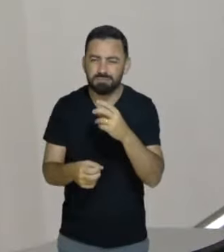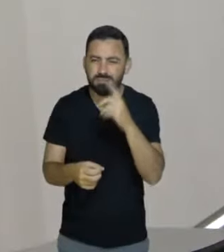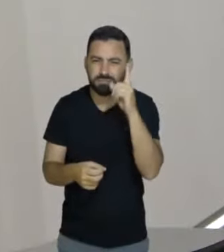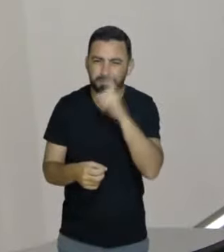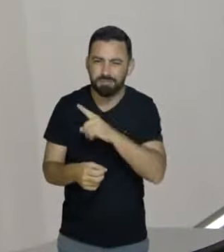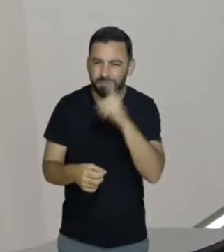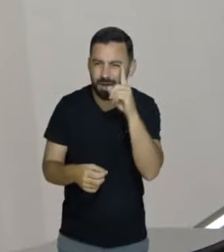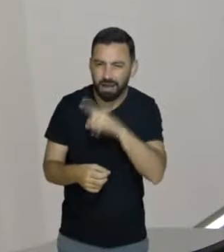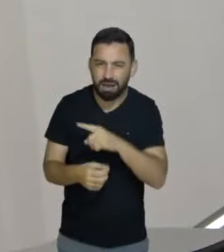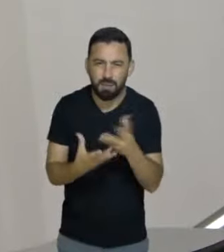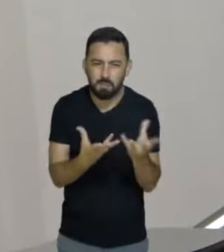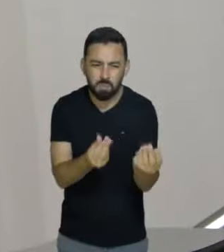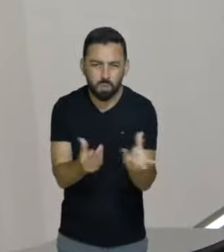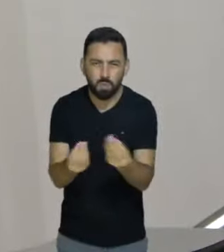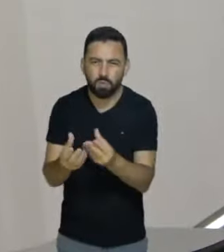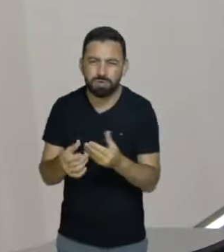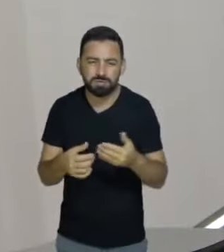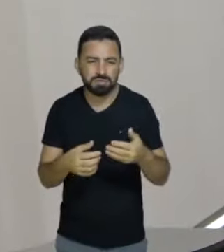Aí, a